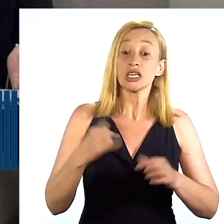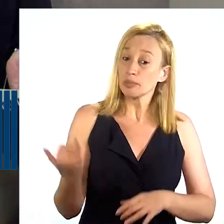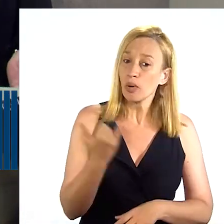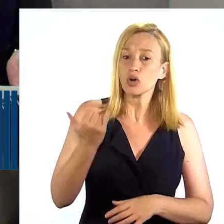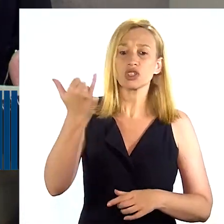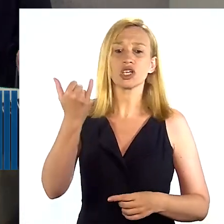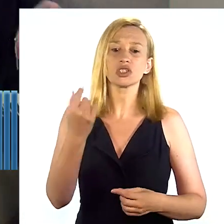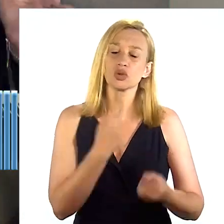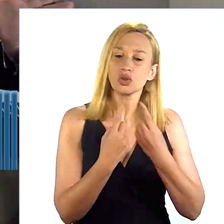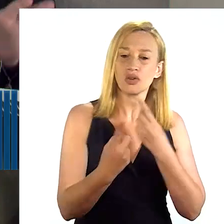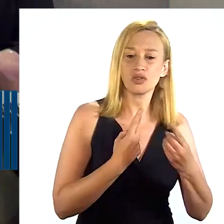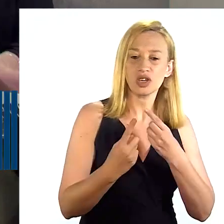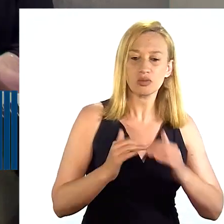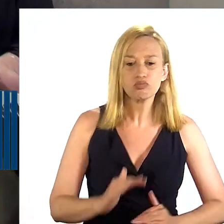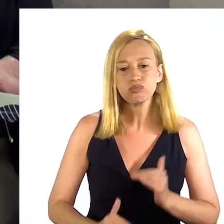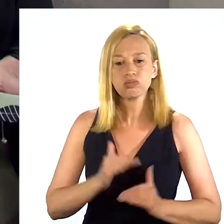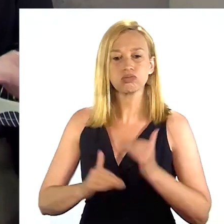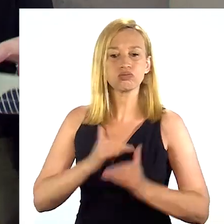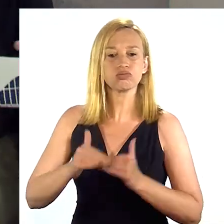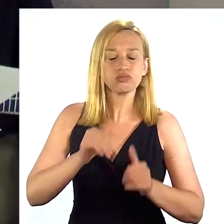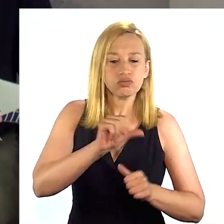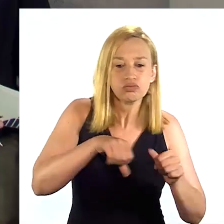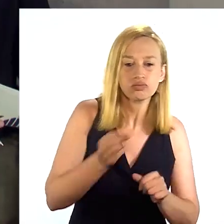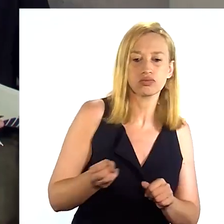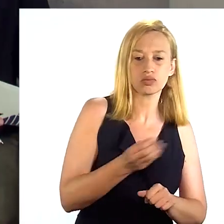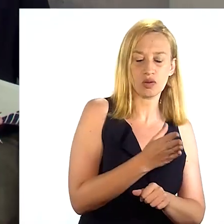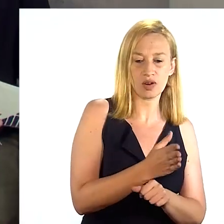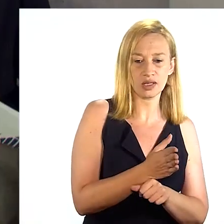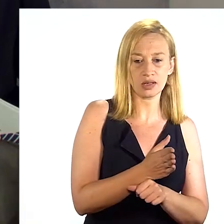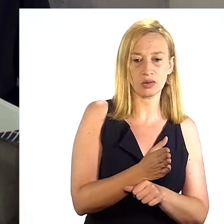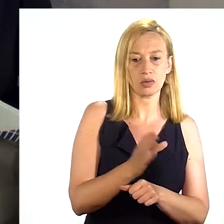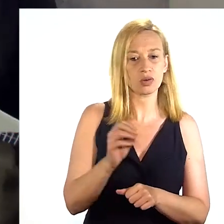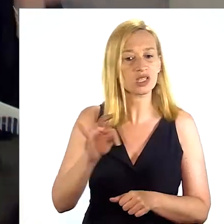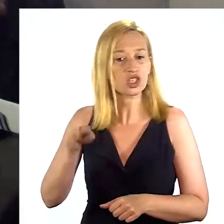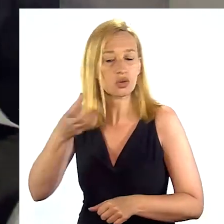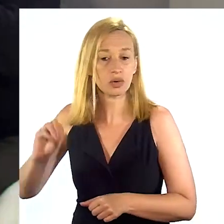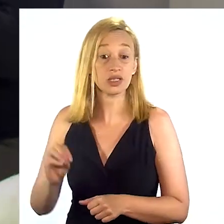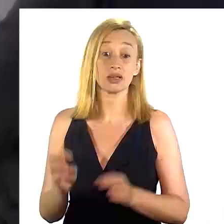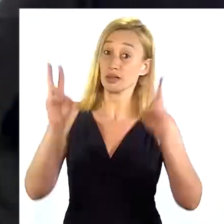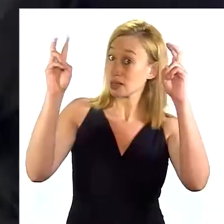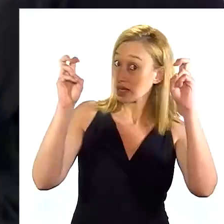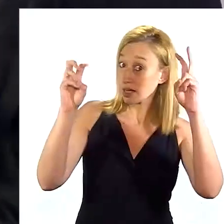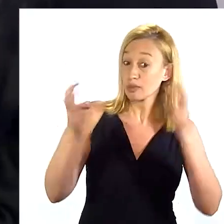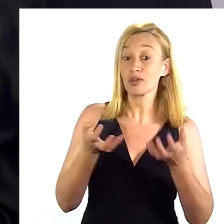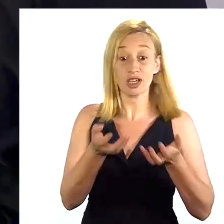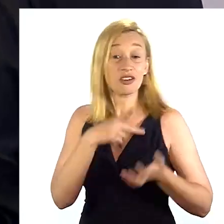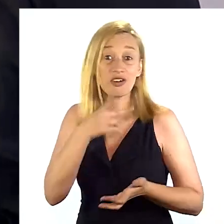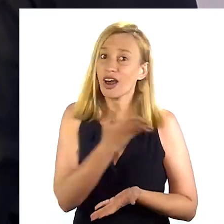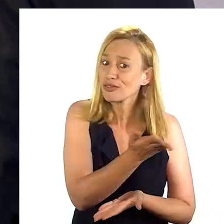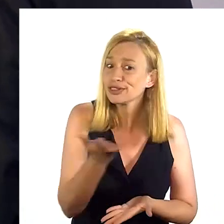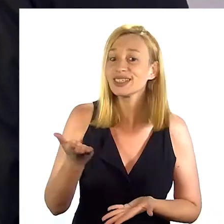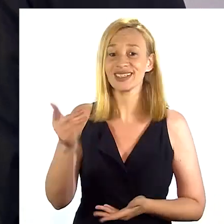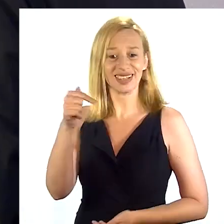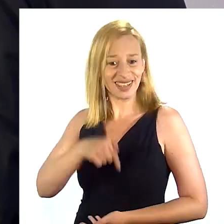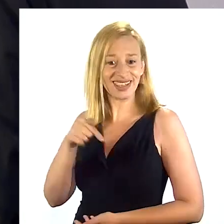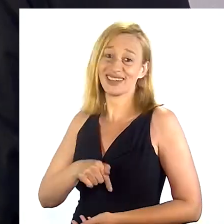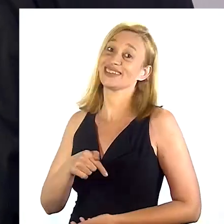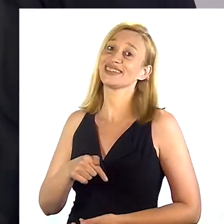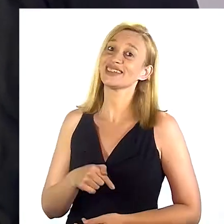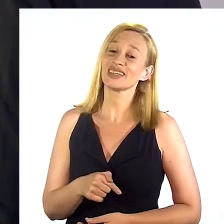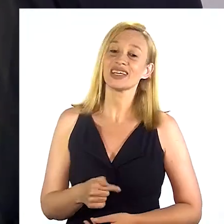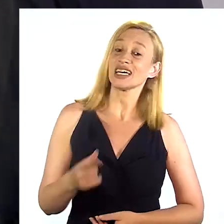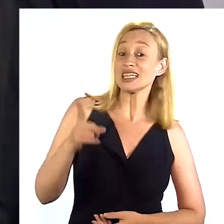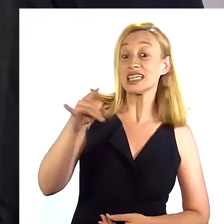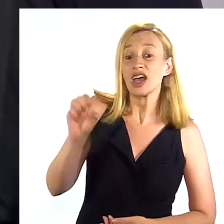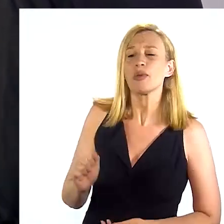rodovias importantes e que estão em pleno processo de renovação das concessões. Era esse tema que eu queria tratar com vocês aqui nesse